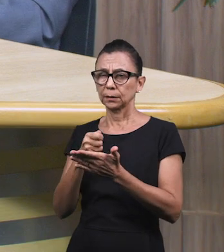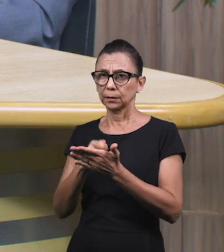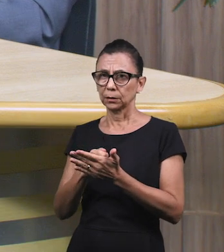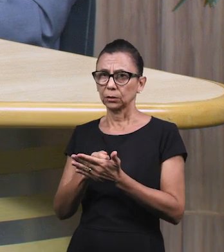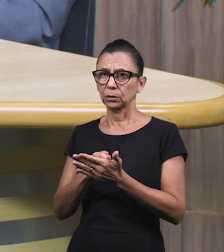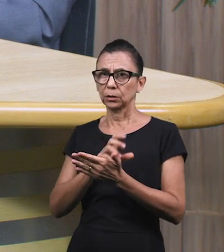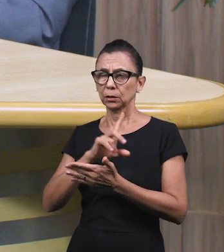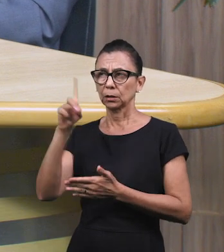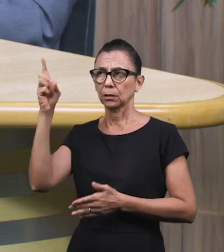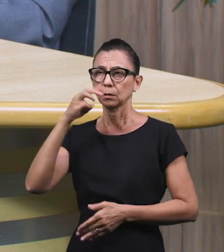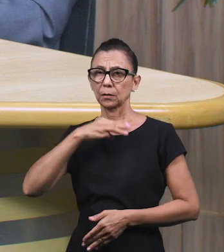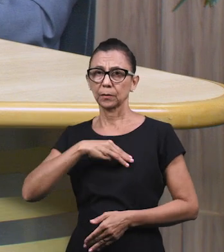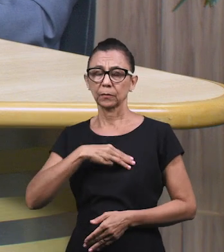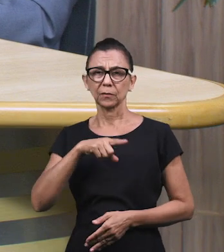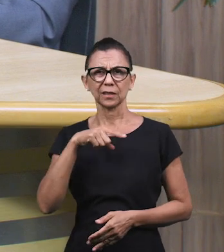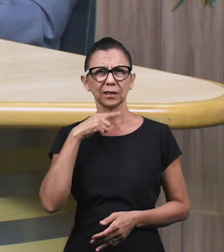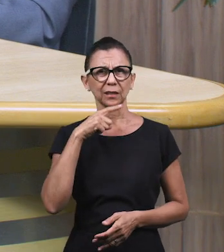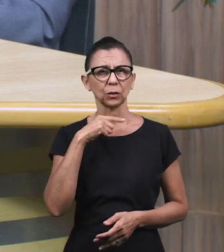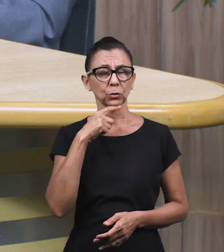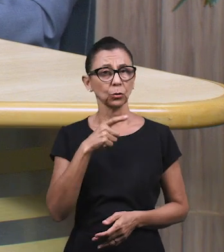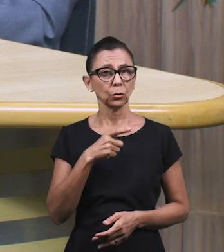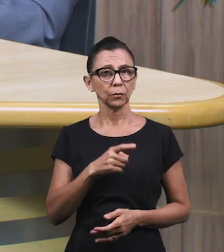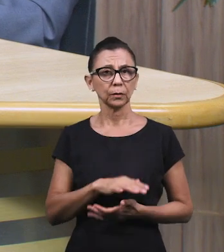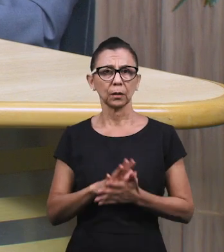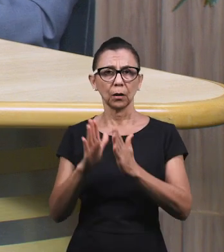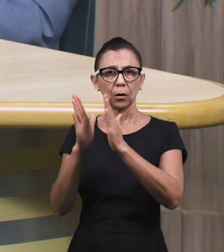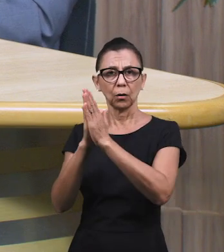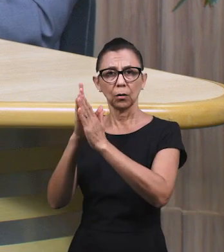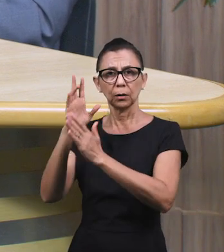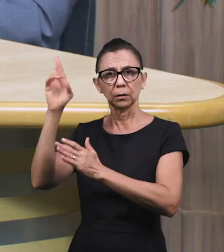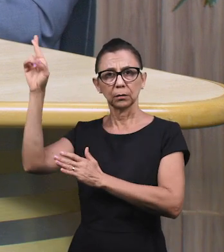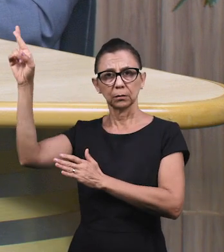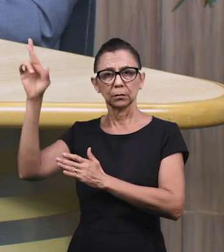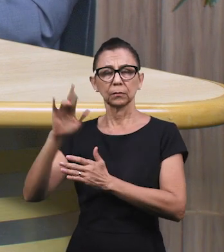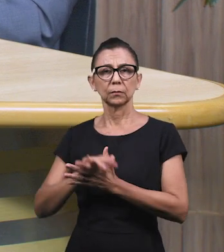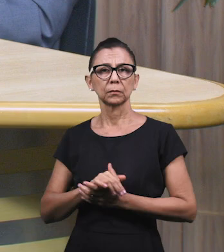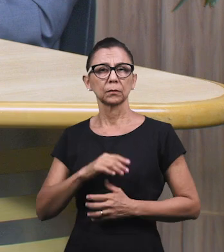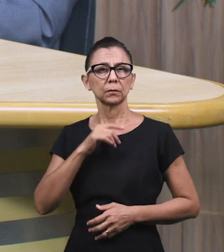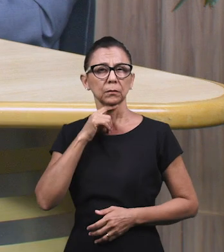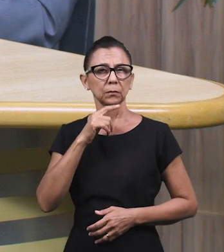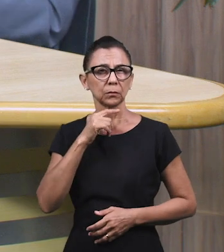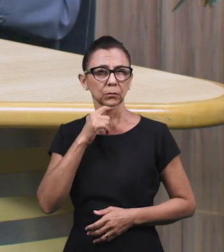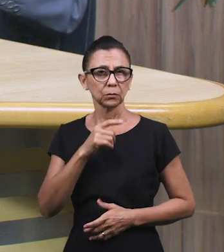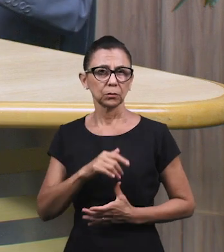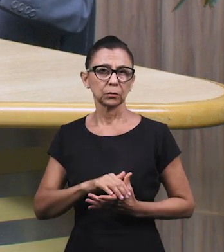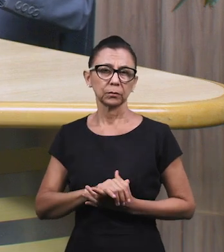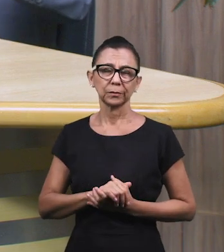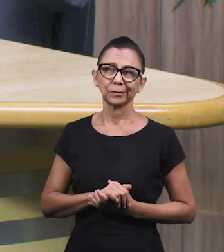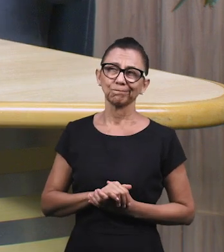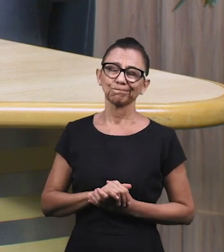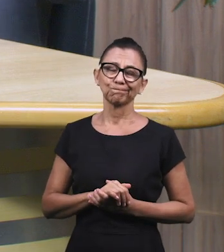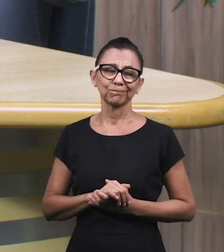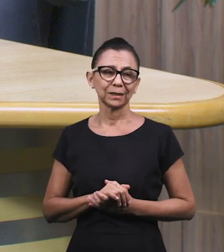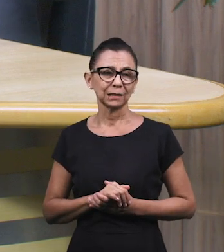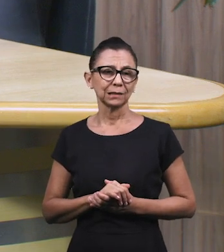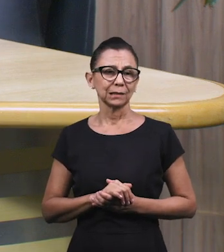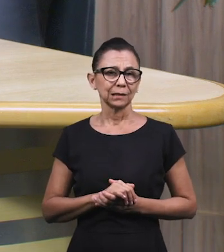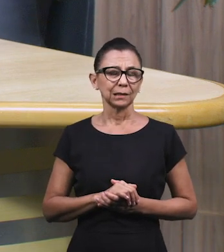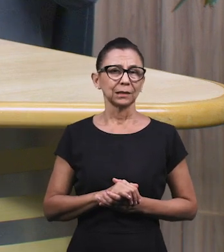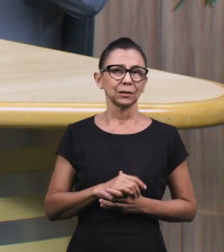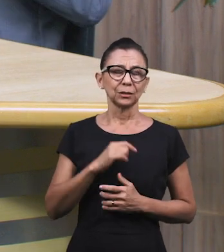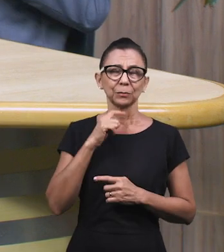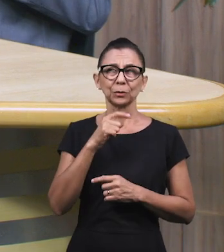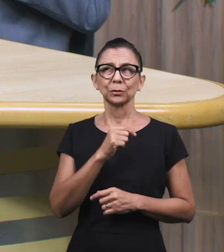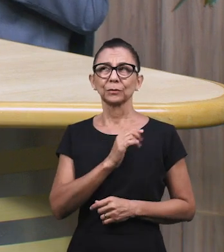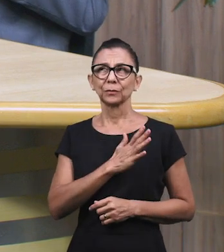Deus é misericórdia. Deus é misericórdia. Você está em dúvida? Vai aos pés do Senhor. Você está em dúvida? Vai ver você que está aí nos ouvindo, acompanhando,